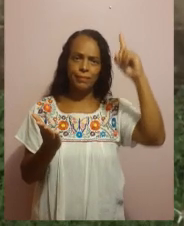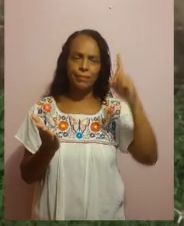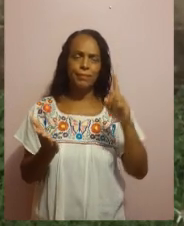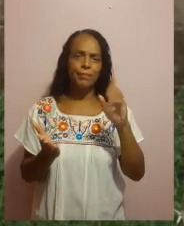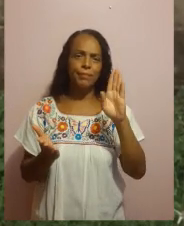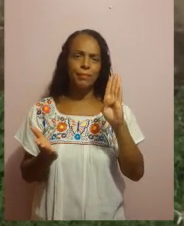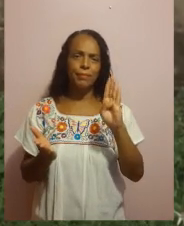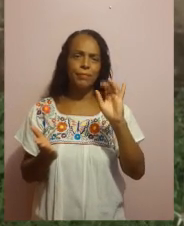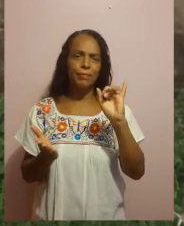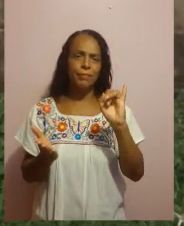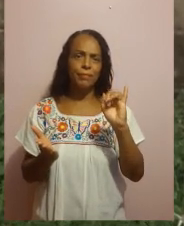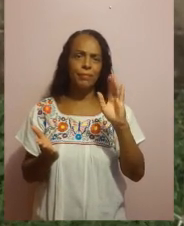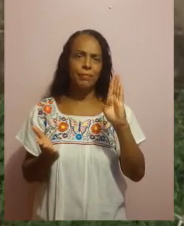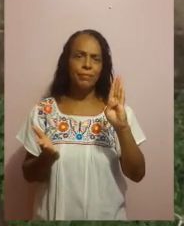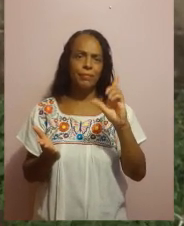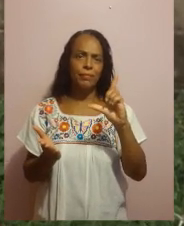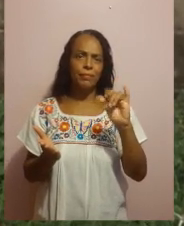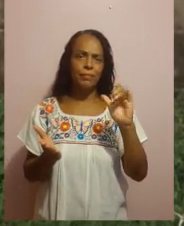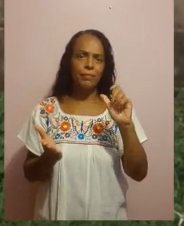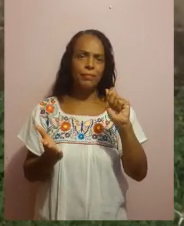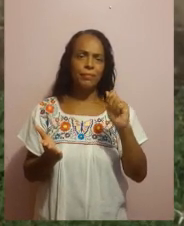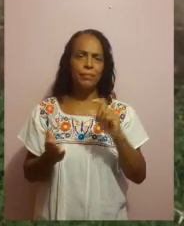esse negócio desse daime.